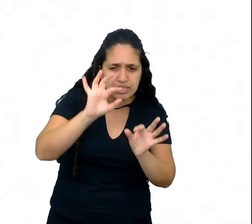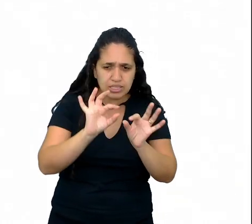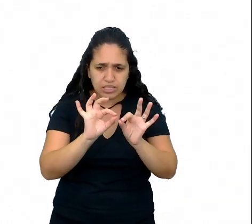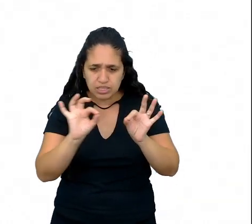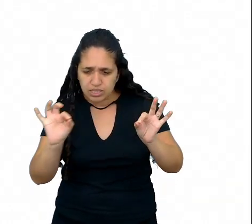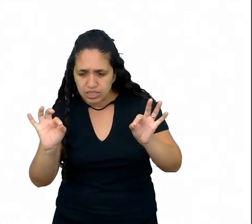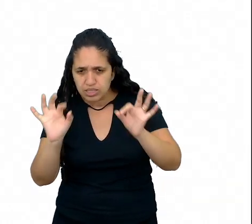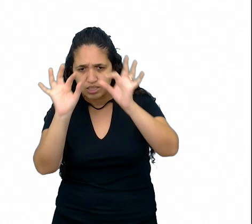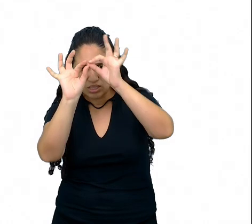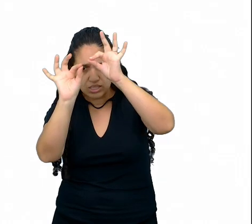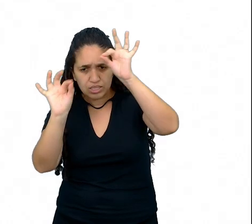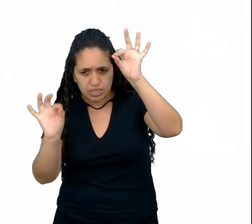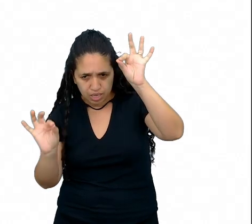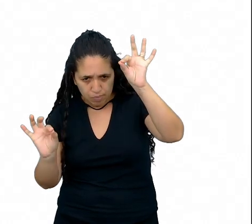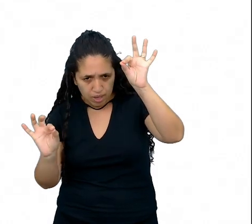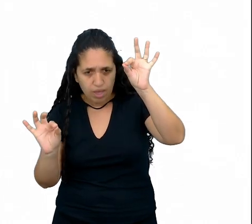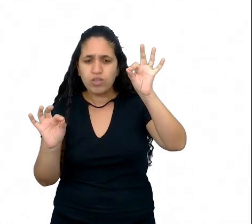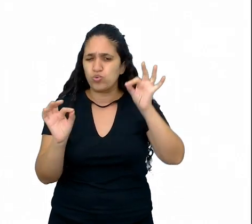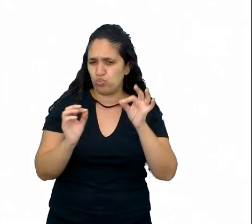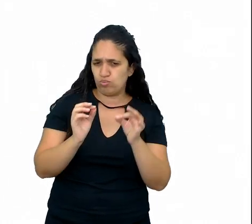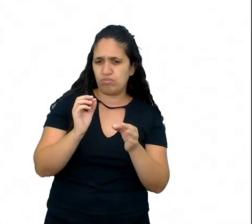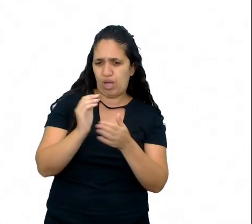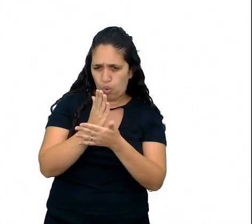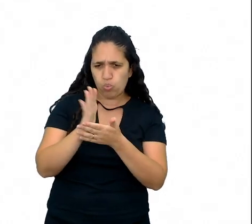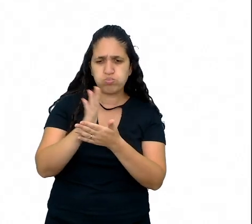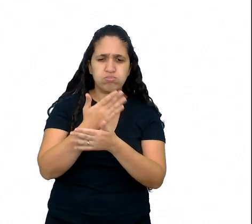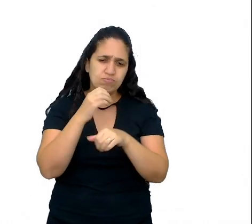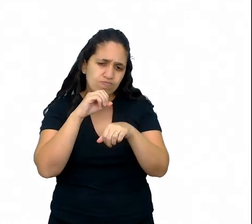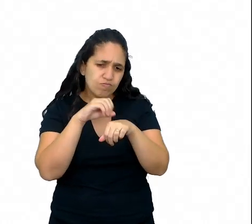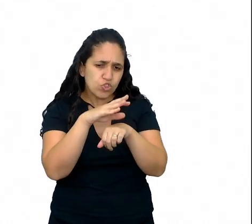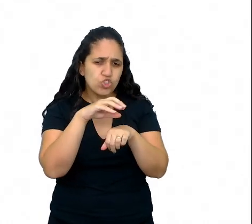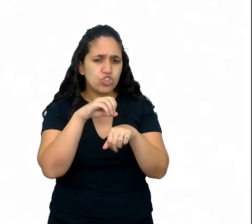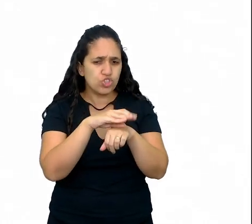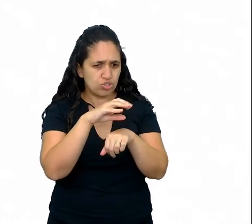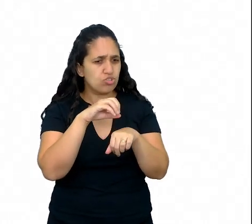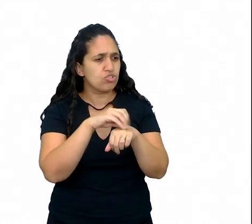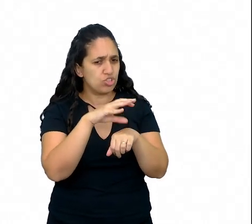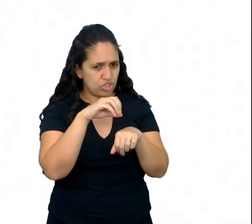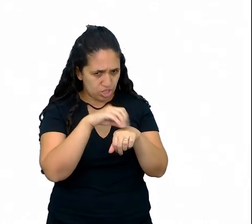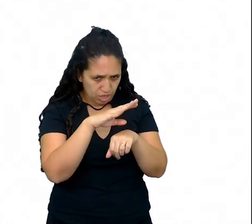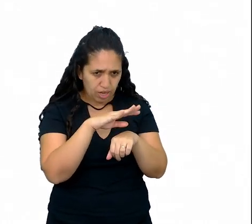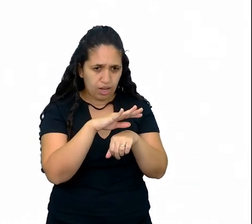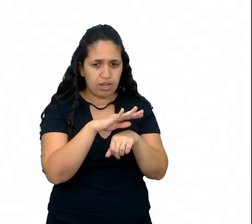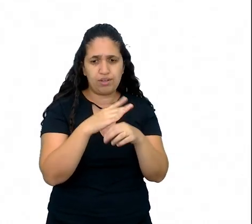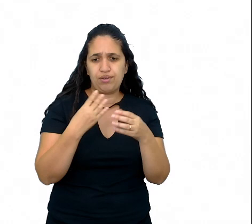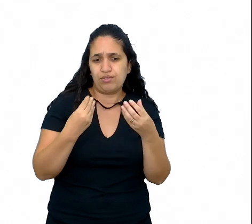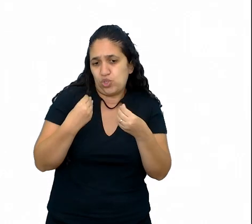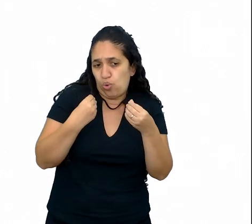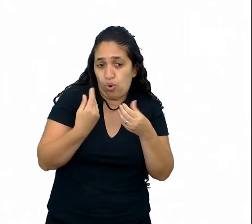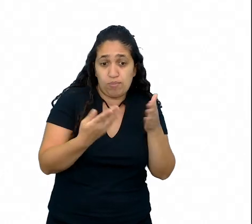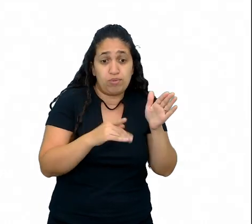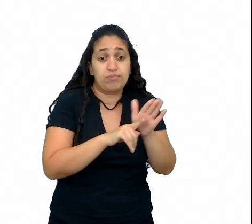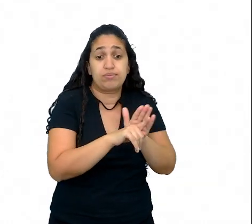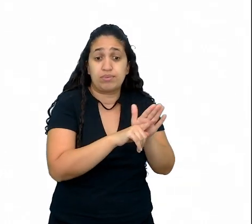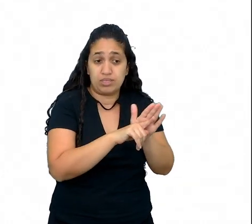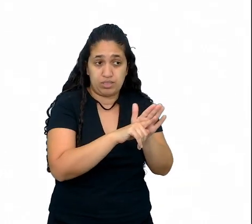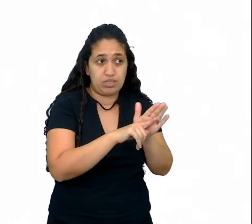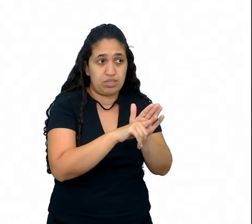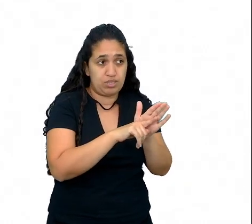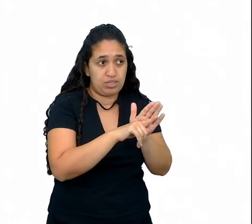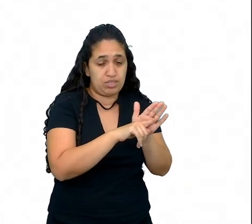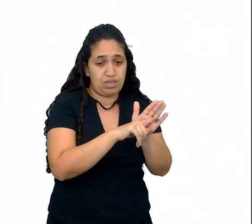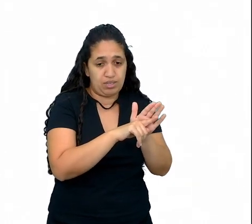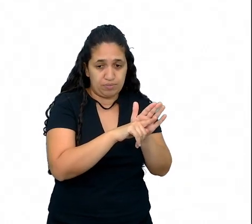dar ali algumas dicas do alguns indícios, né, do que eles vão pesquisar,